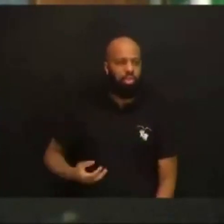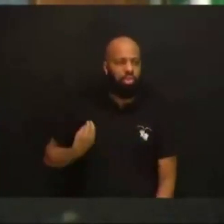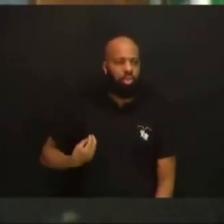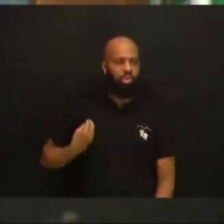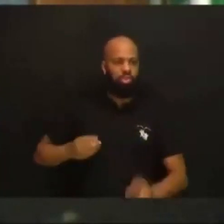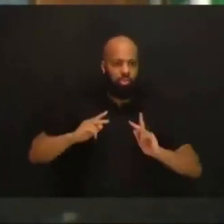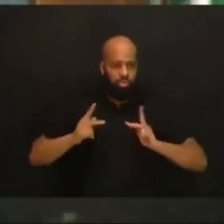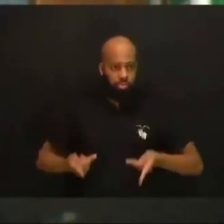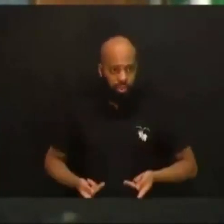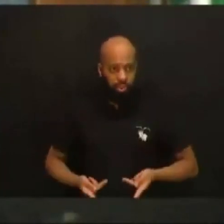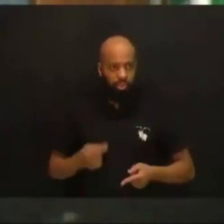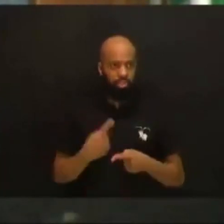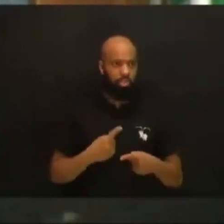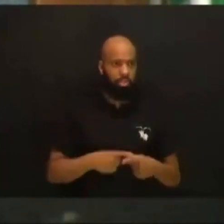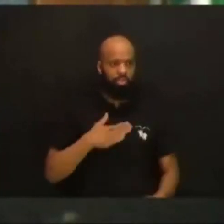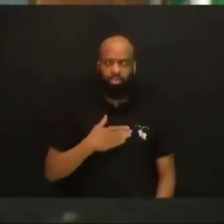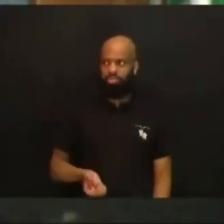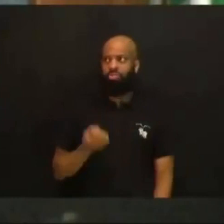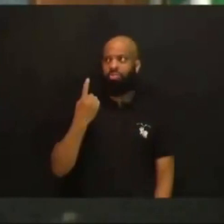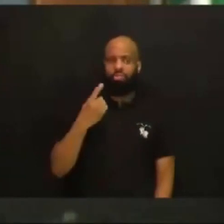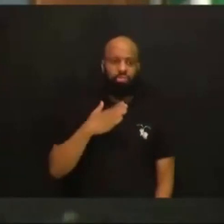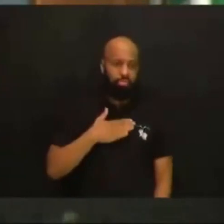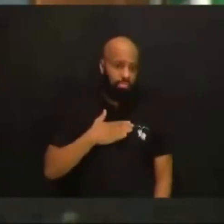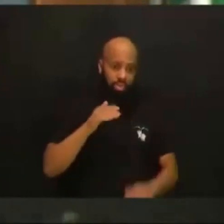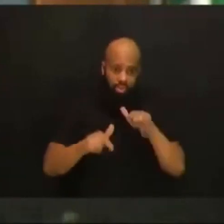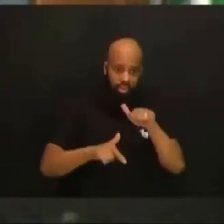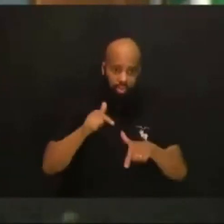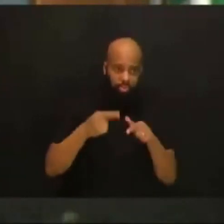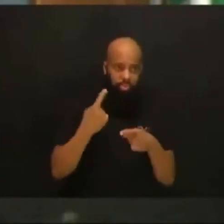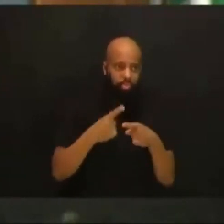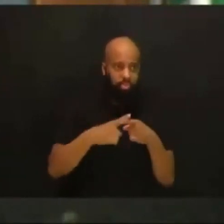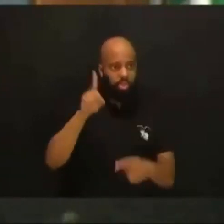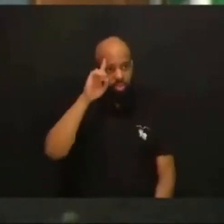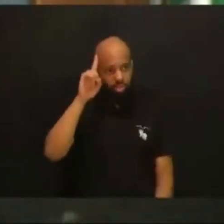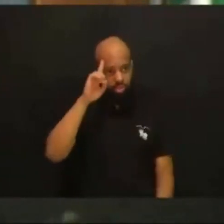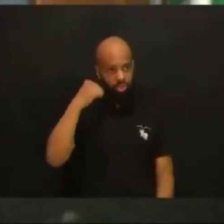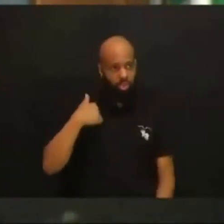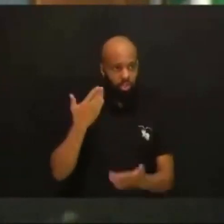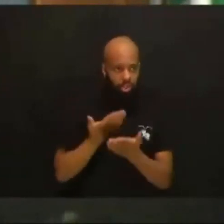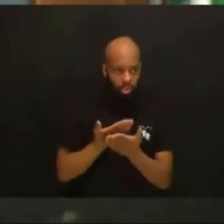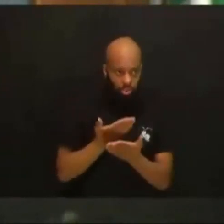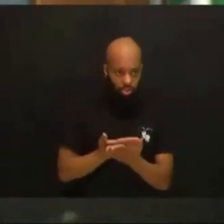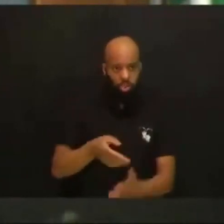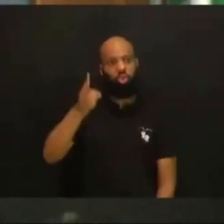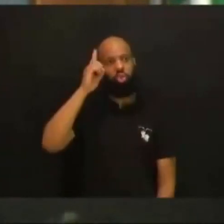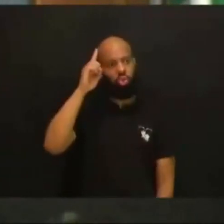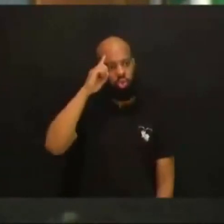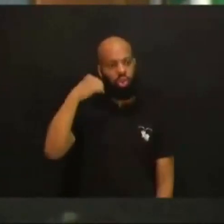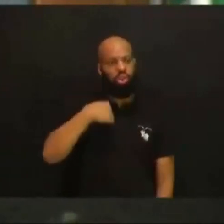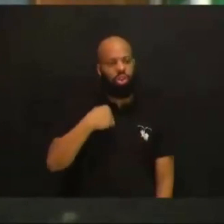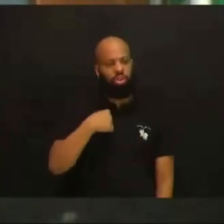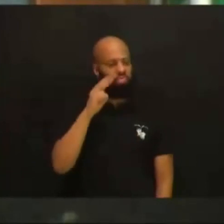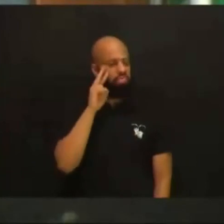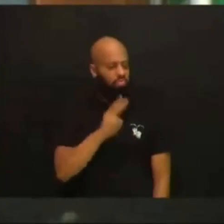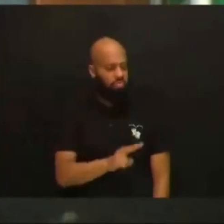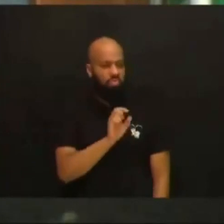absurdo, porque é o meu trabalho. Todos os dias eu estudo, todos os dias eu me deparo